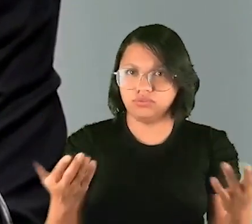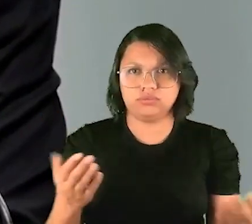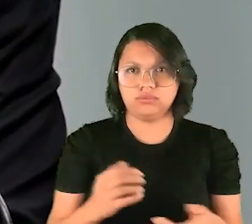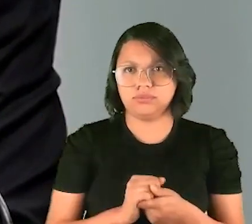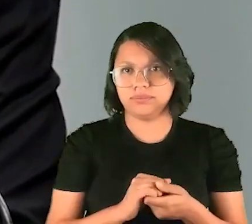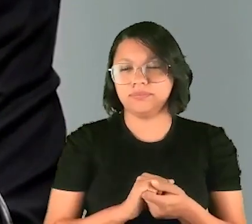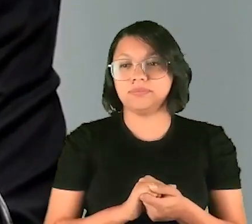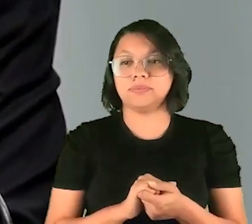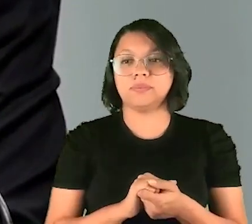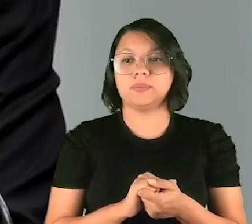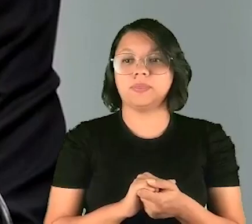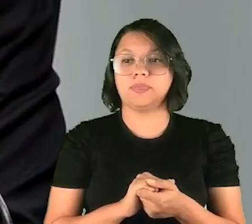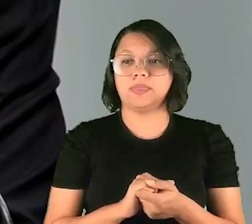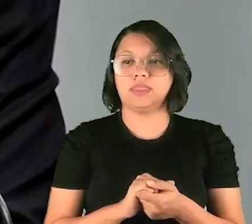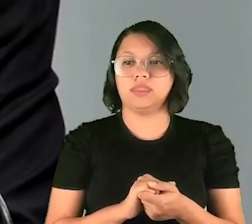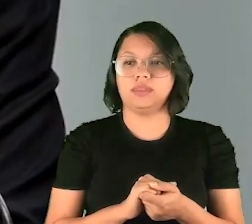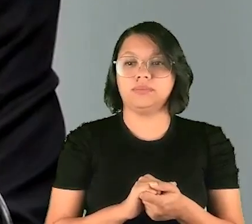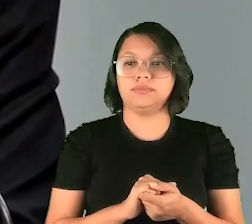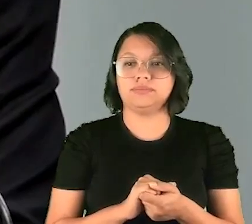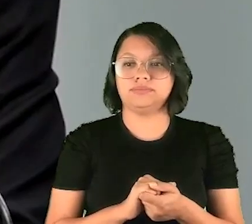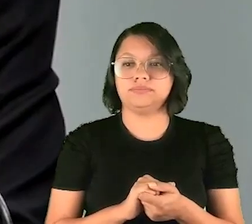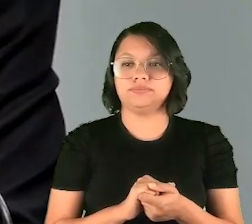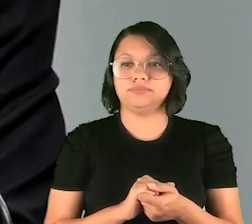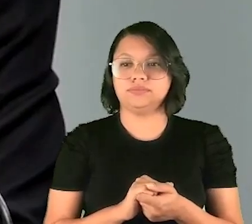são inviáveis e vão ter que ser reduzidos, né?